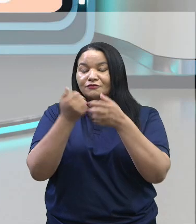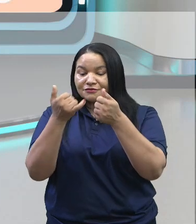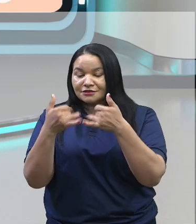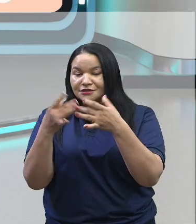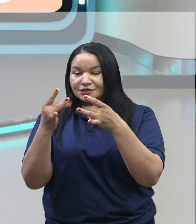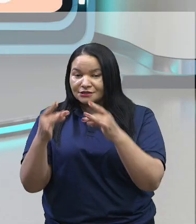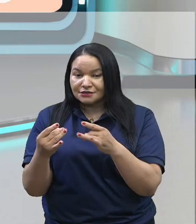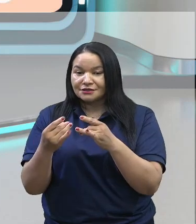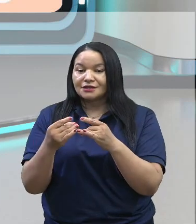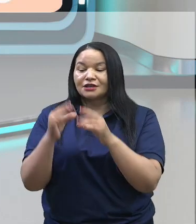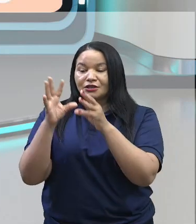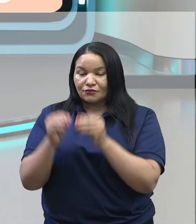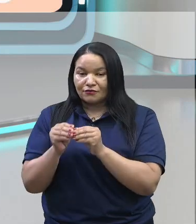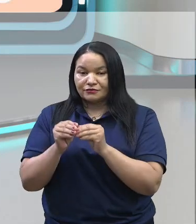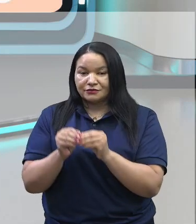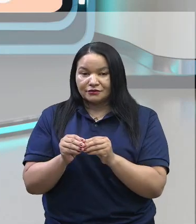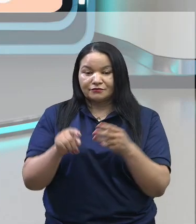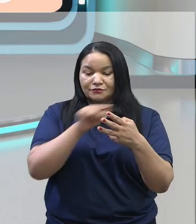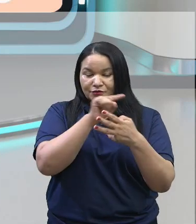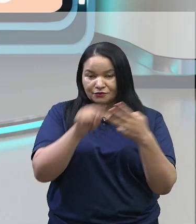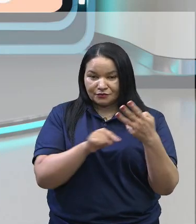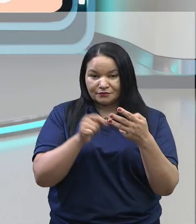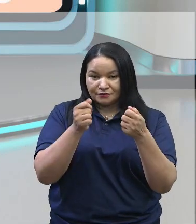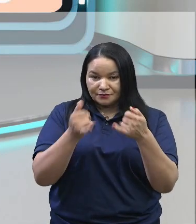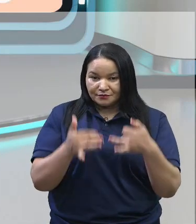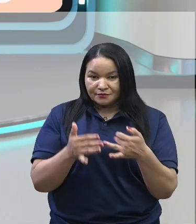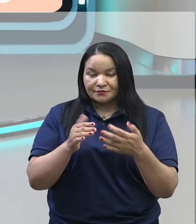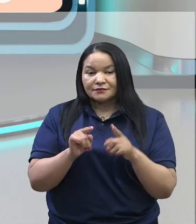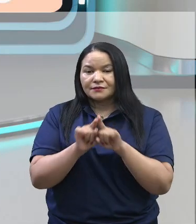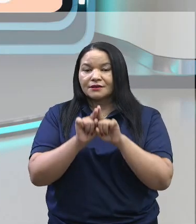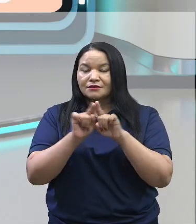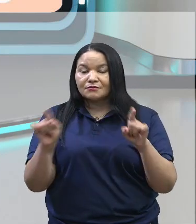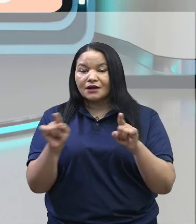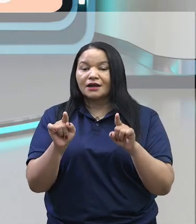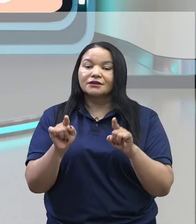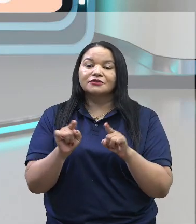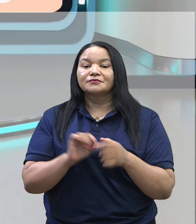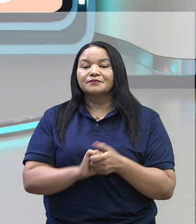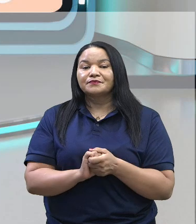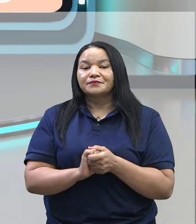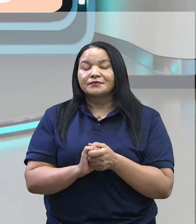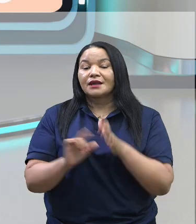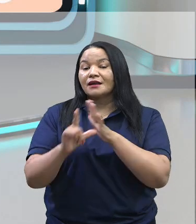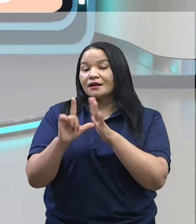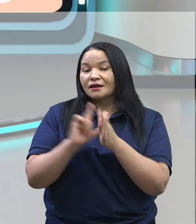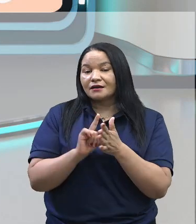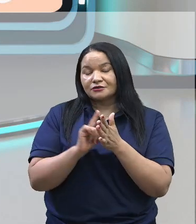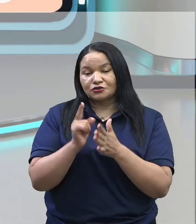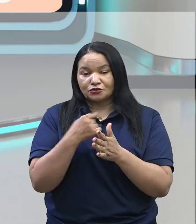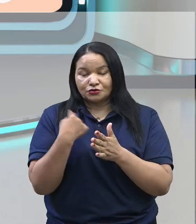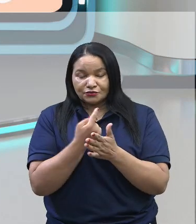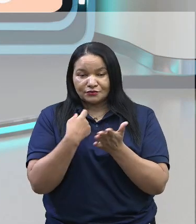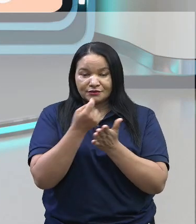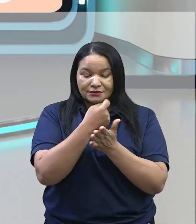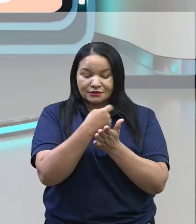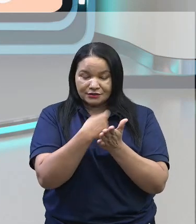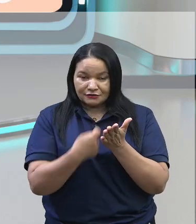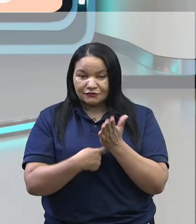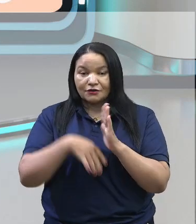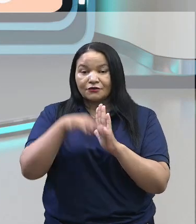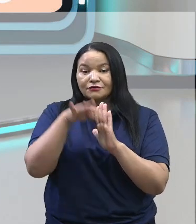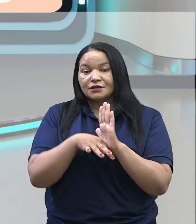desenvolvimento e conclusão. Mas, antes de nós escrevermos um texto,